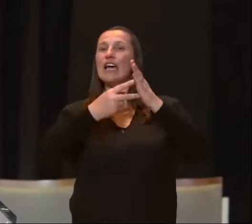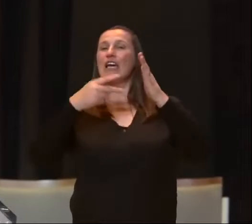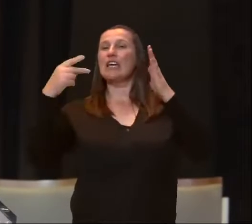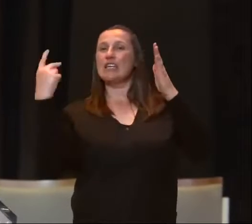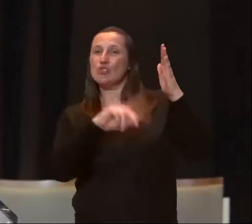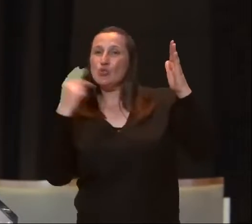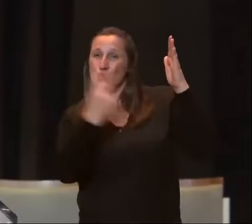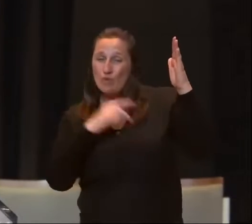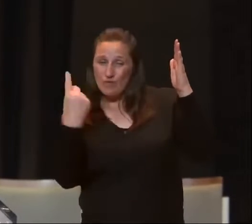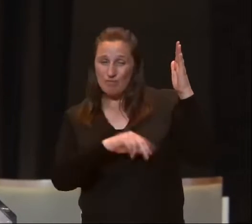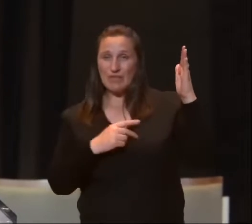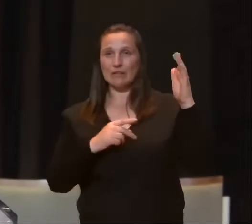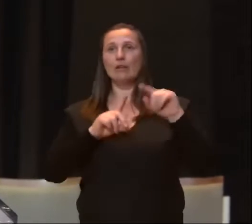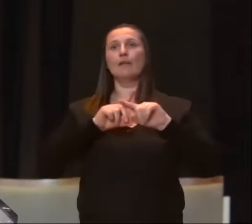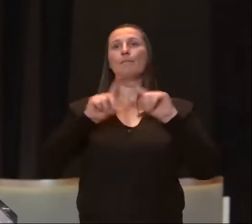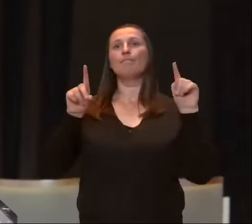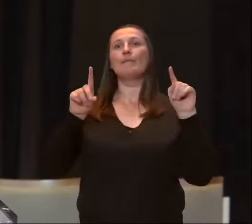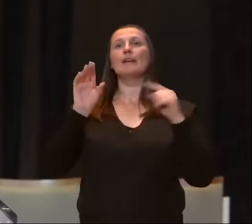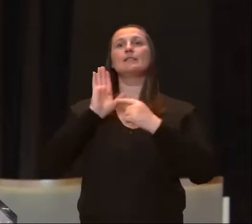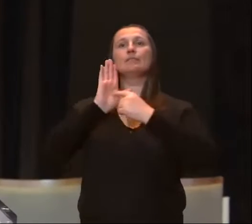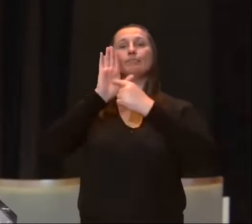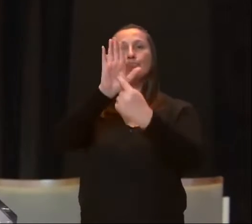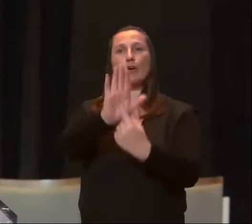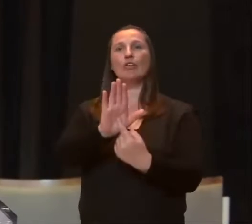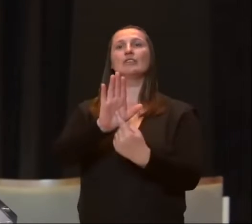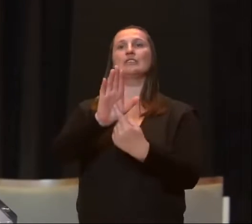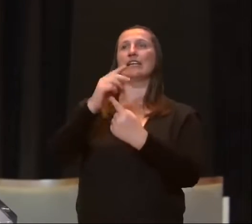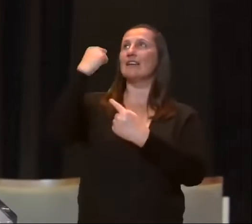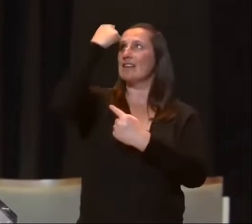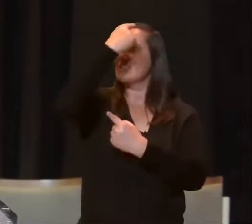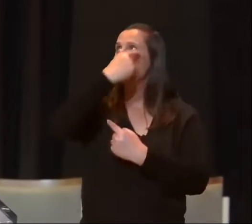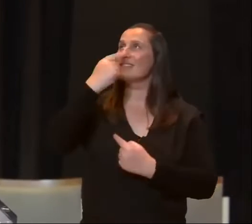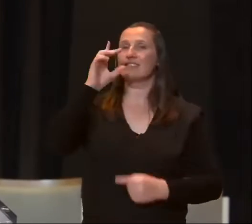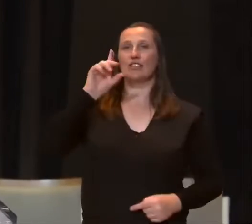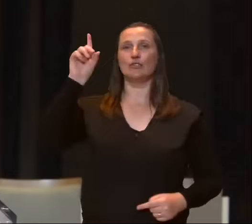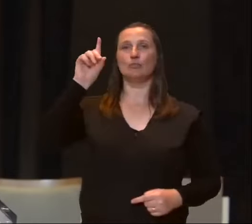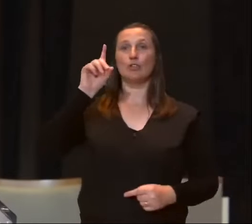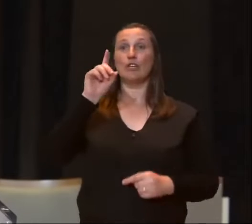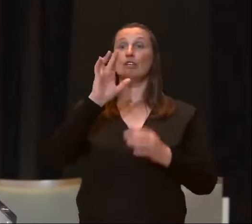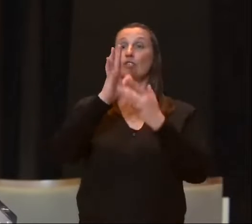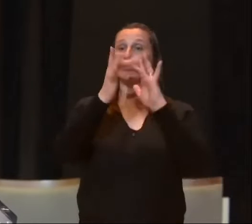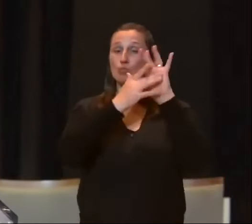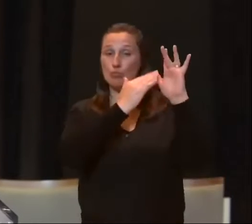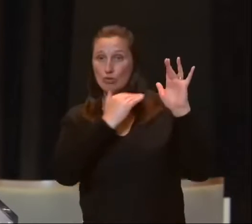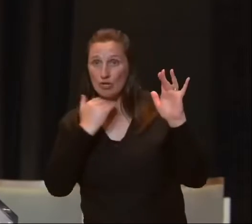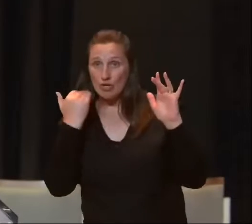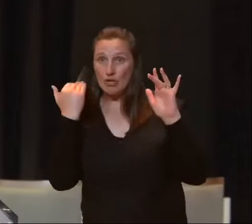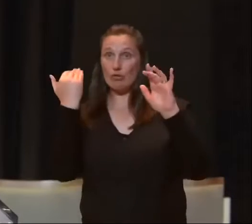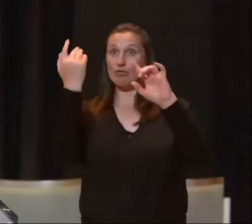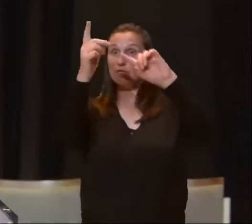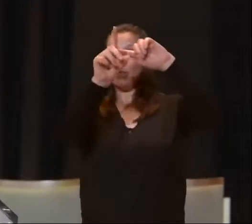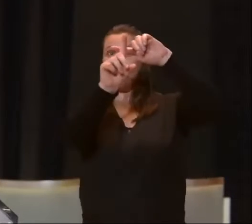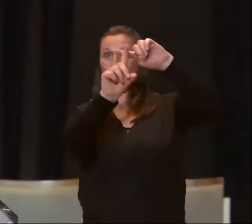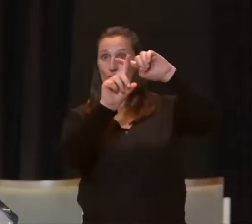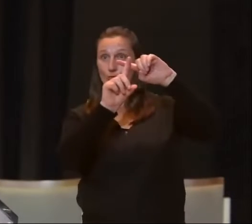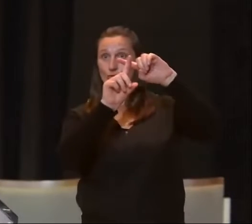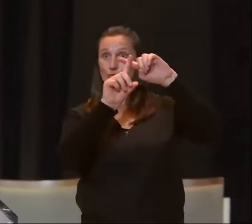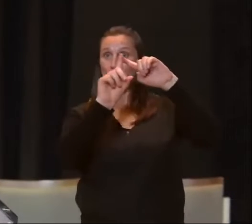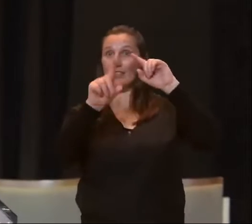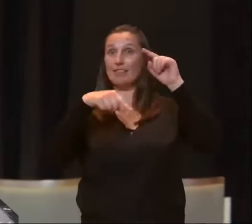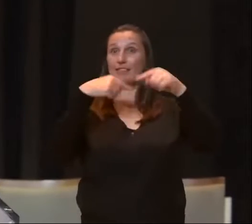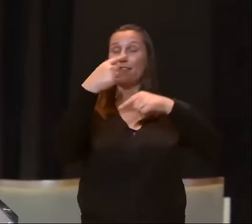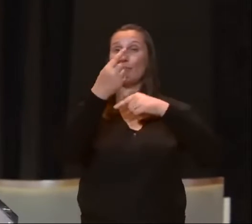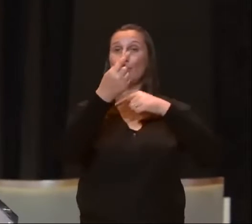a face de Deus. Porque Ele morreu, porque Ele desceu ao Hades, eu e você temos acesso à glória do